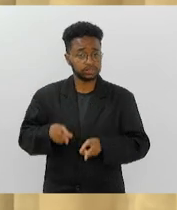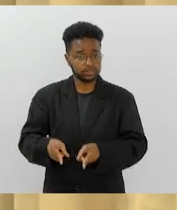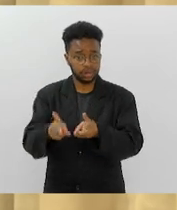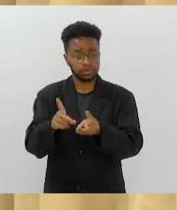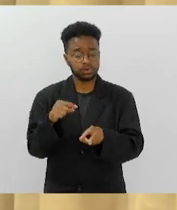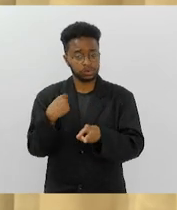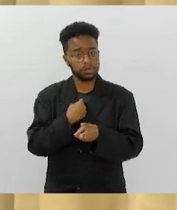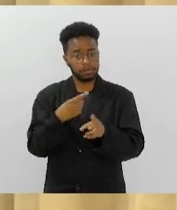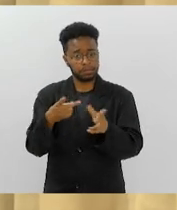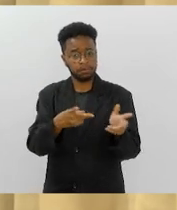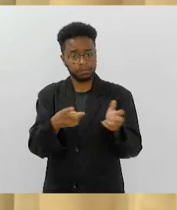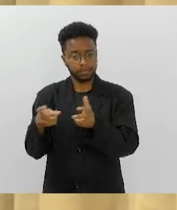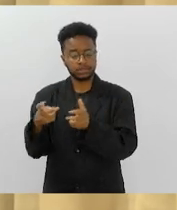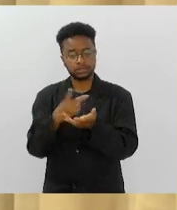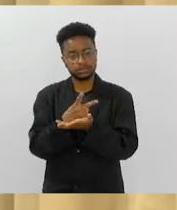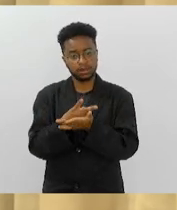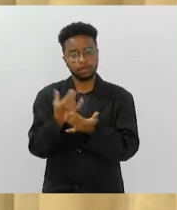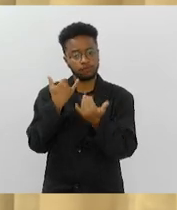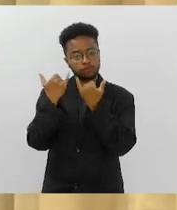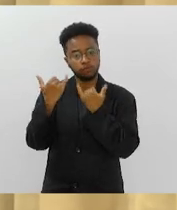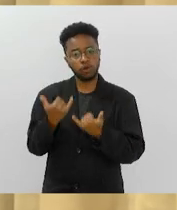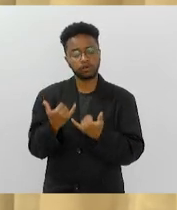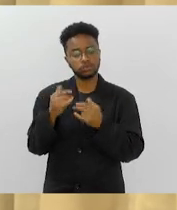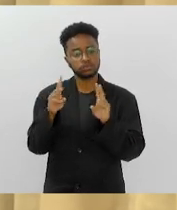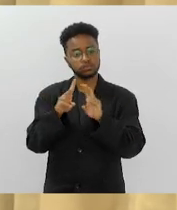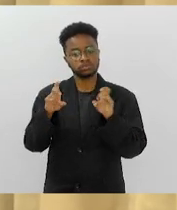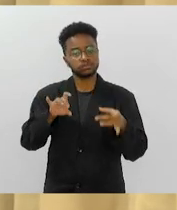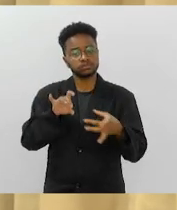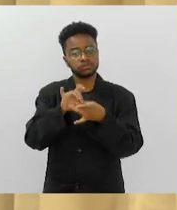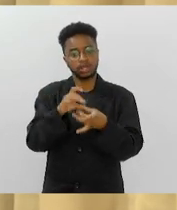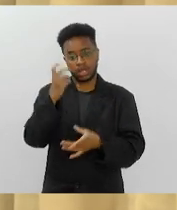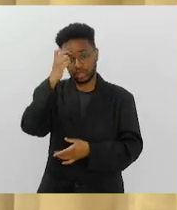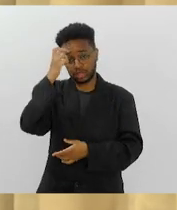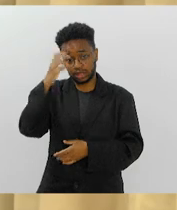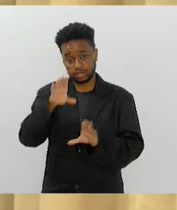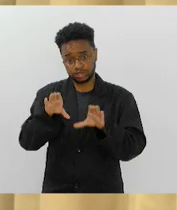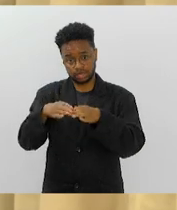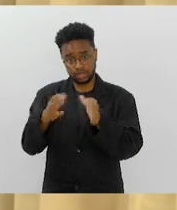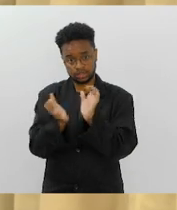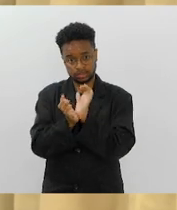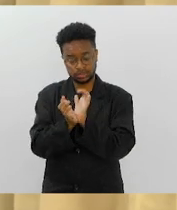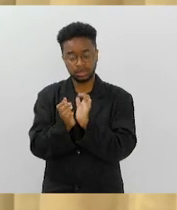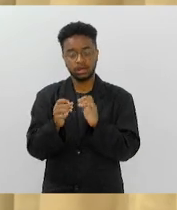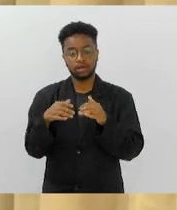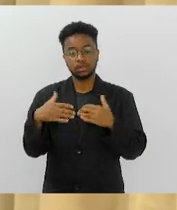gente essa informação de inteligência, a gente vai elaborar